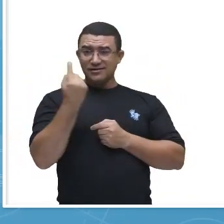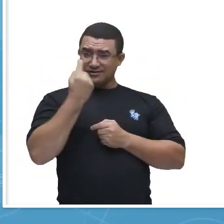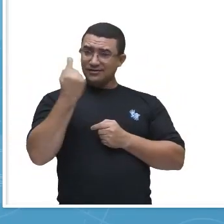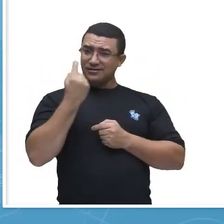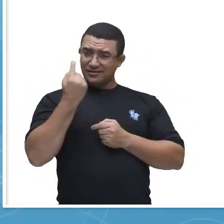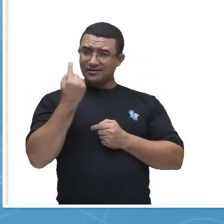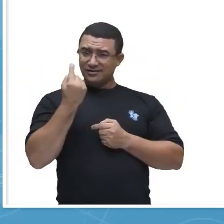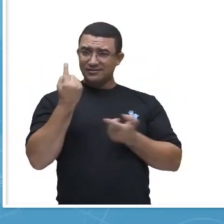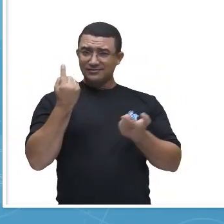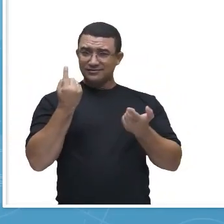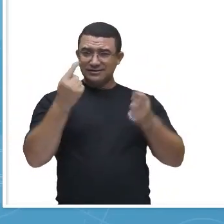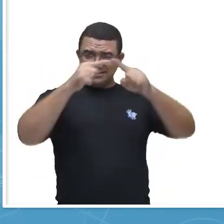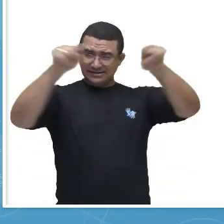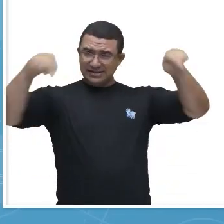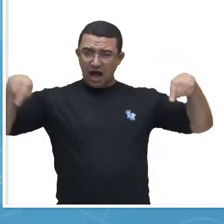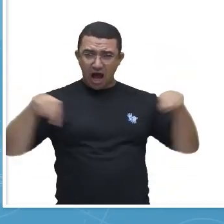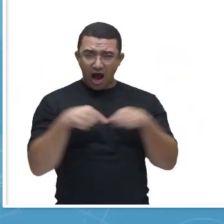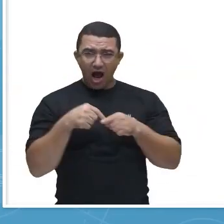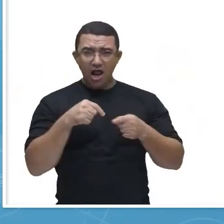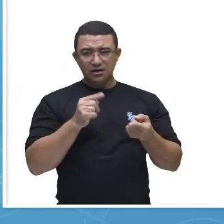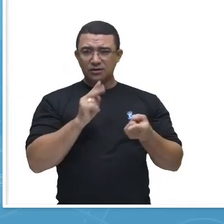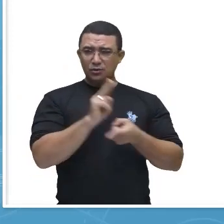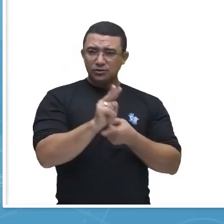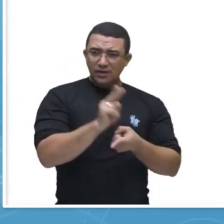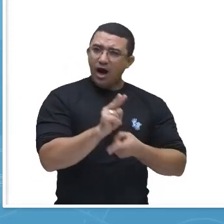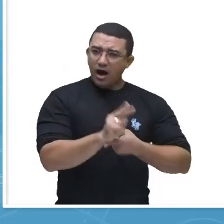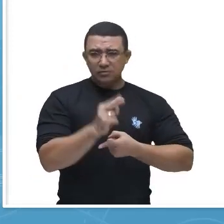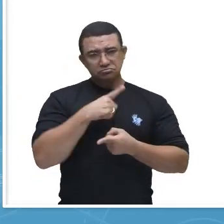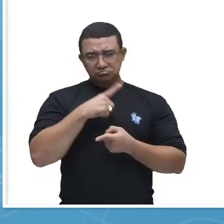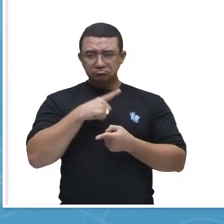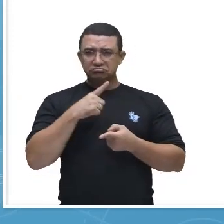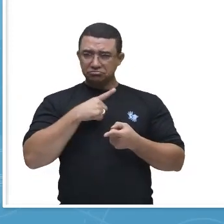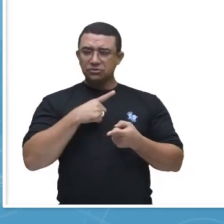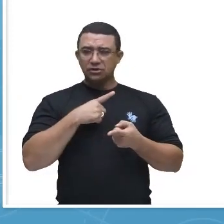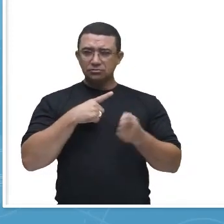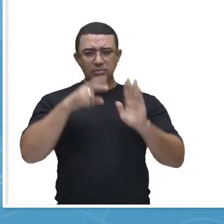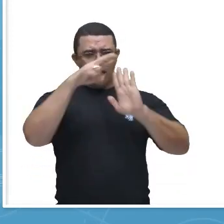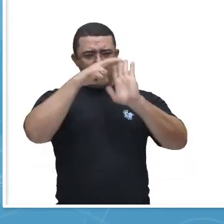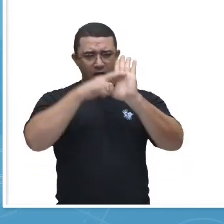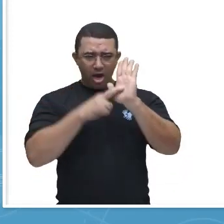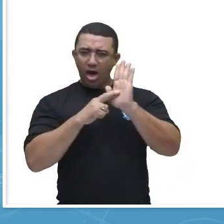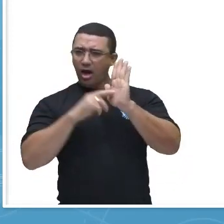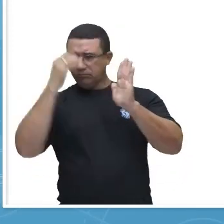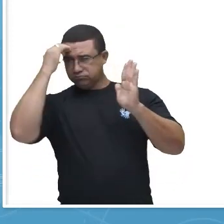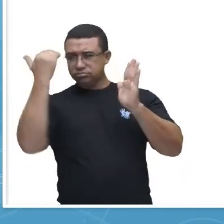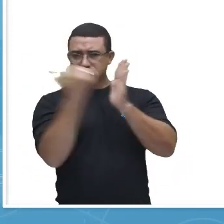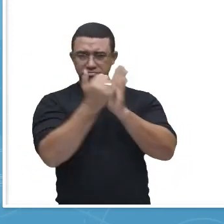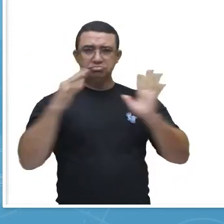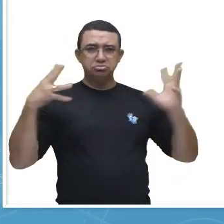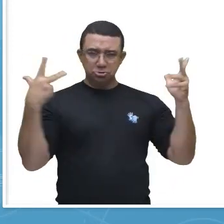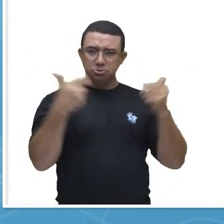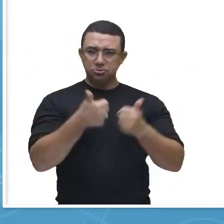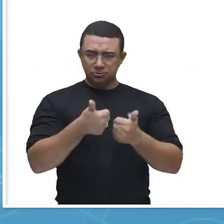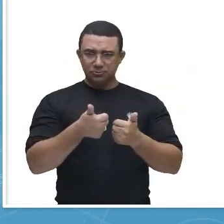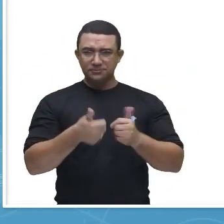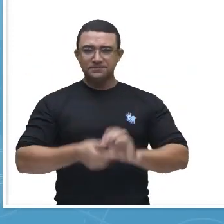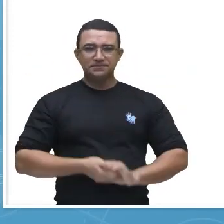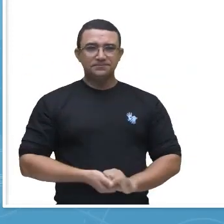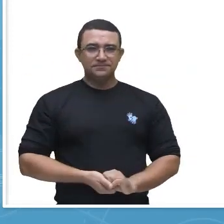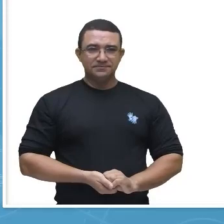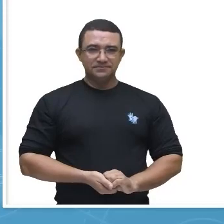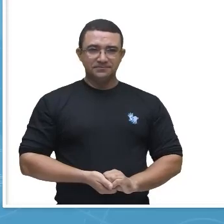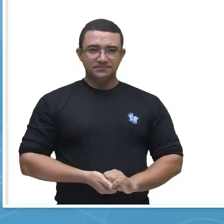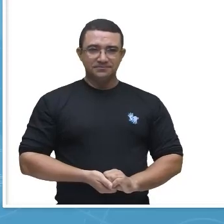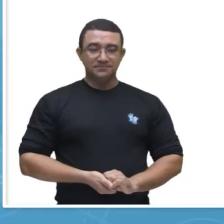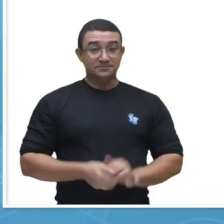tomando todas as precauções, todos os cuidados, seguindo todos os protocolos de segurança, tá bom? Então vamos lá, gente, vamos para a